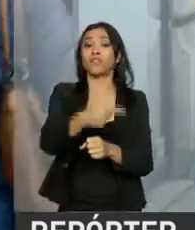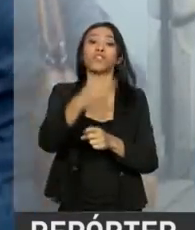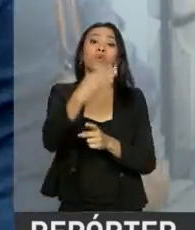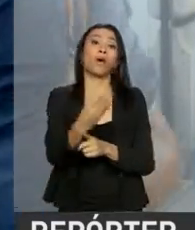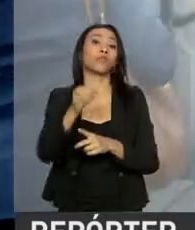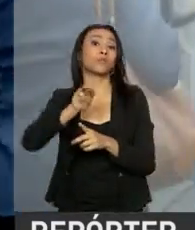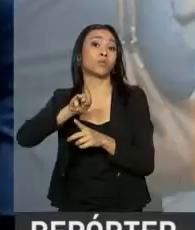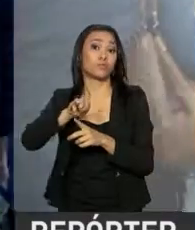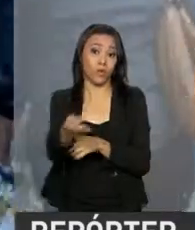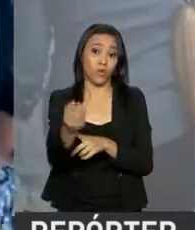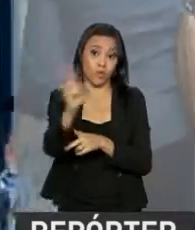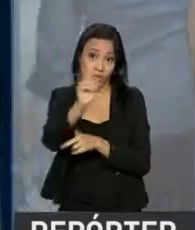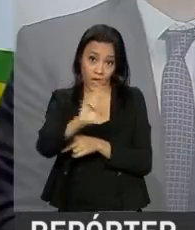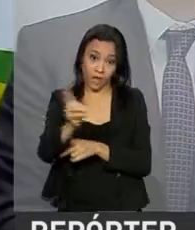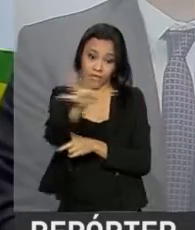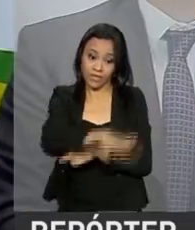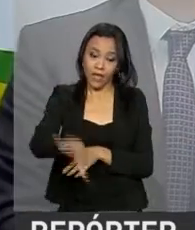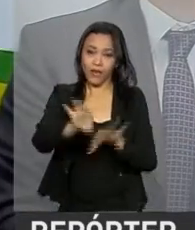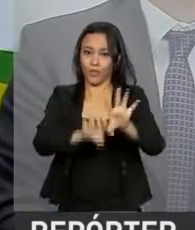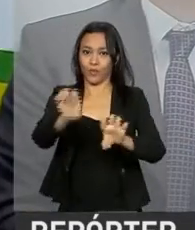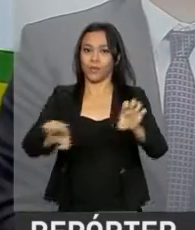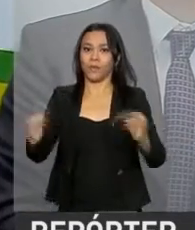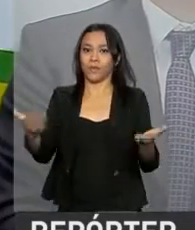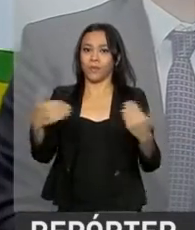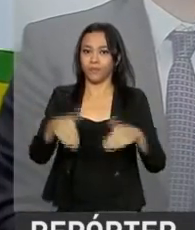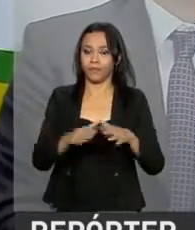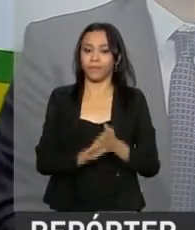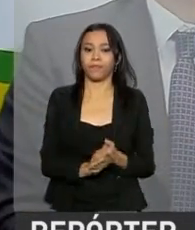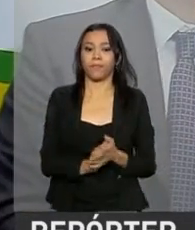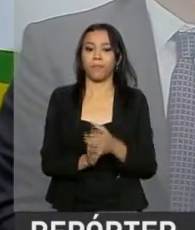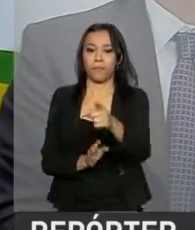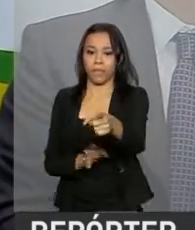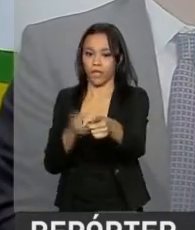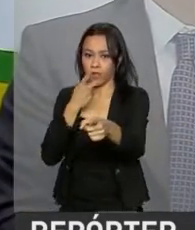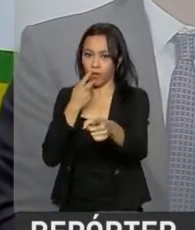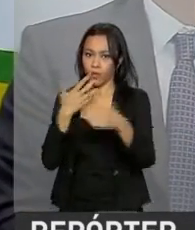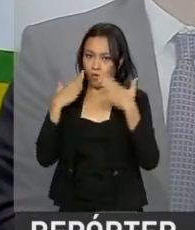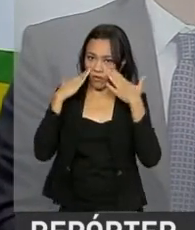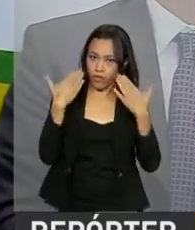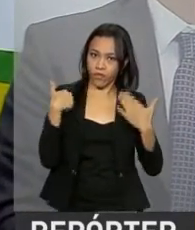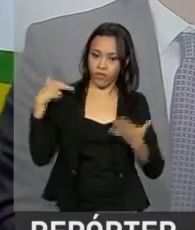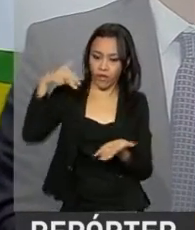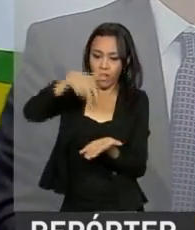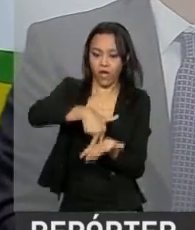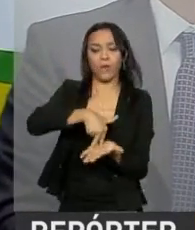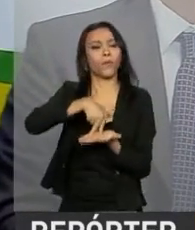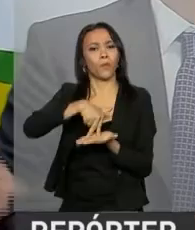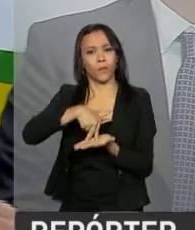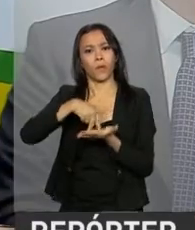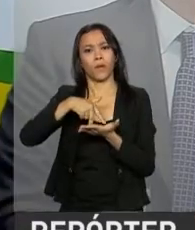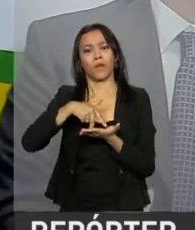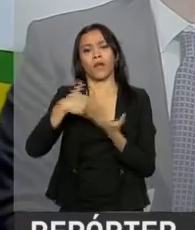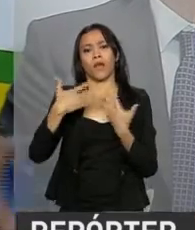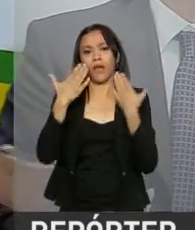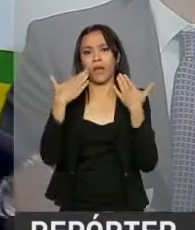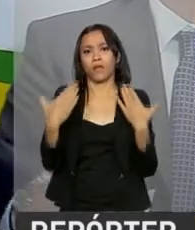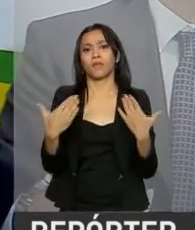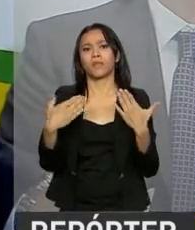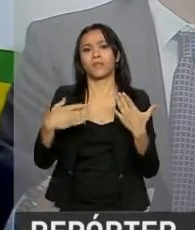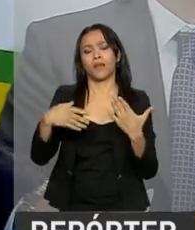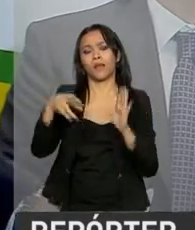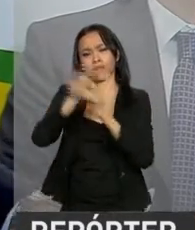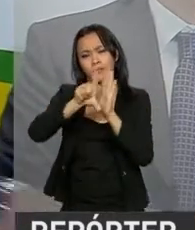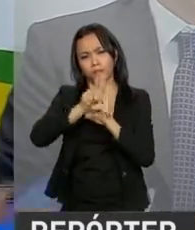de investimentos em infraestrutura. Viemos para mostrar as mudanças de natureza